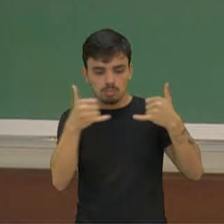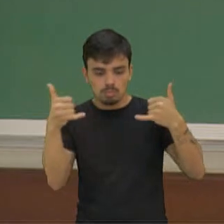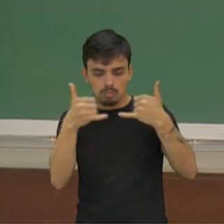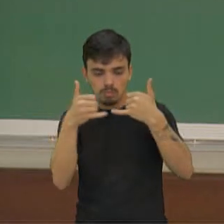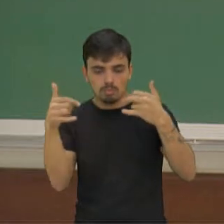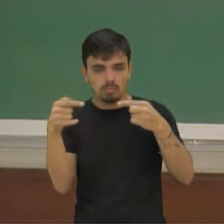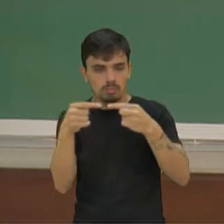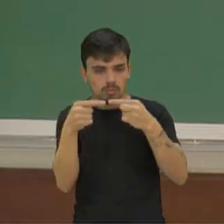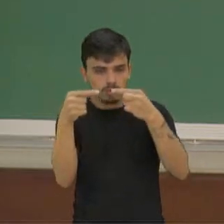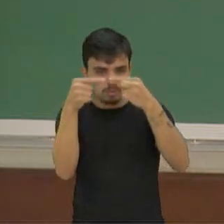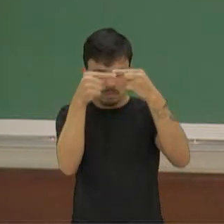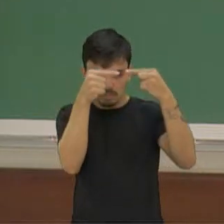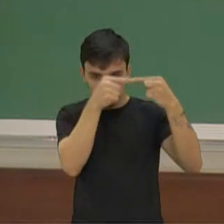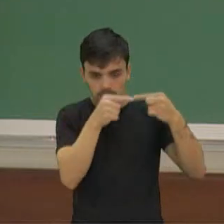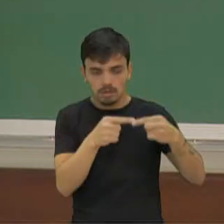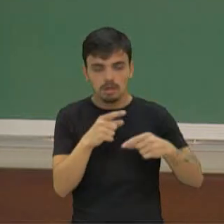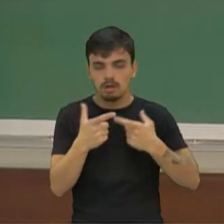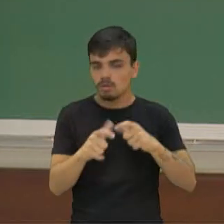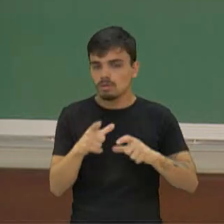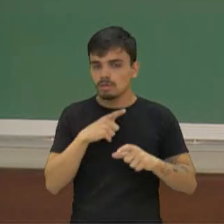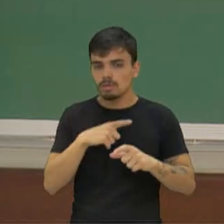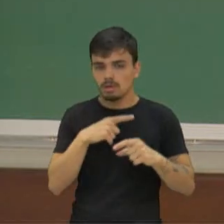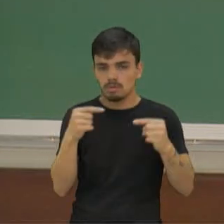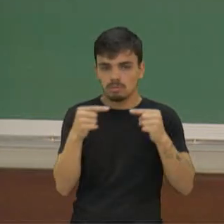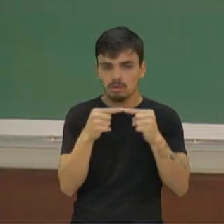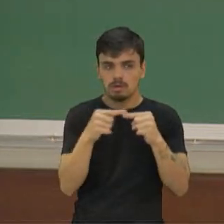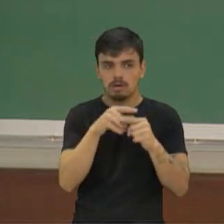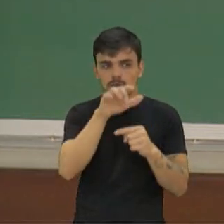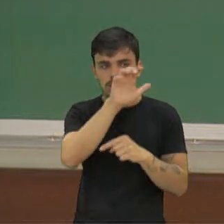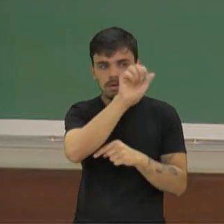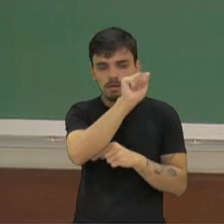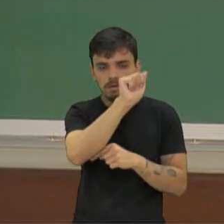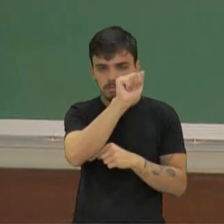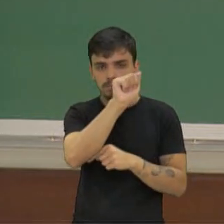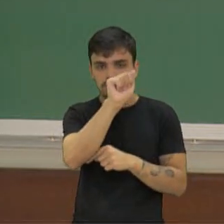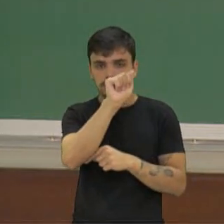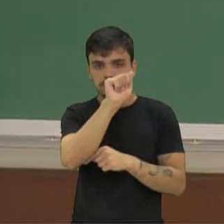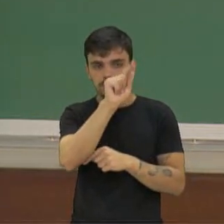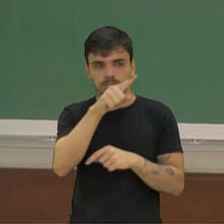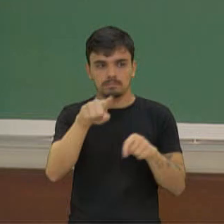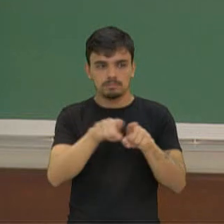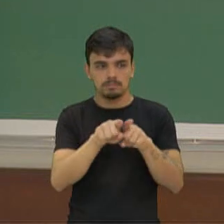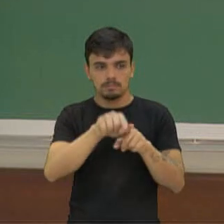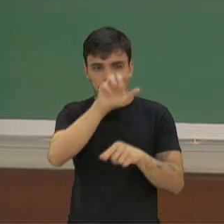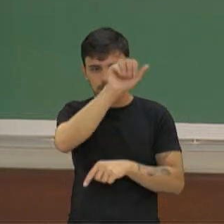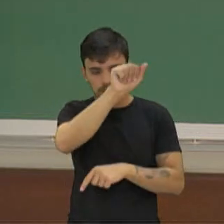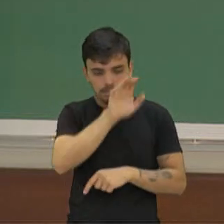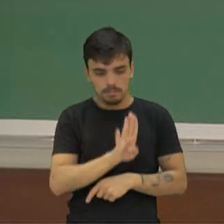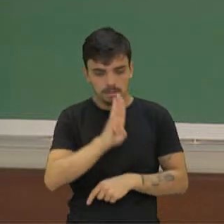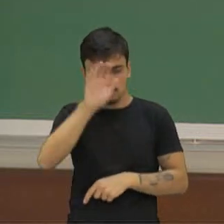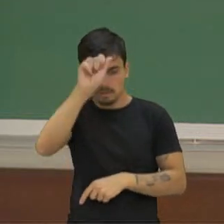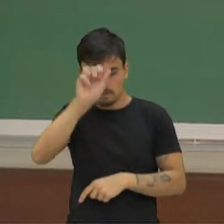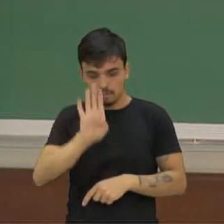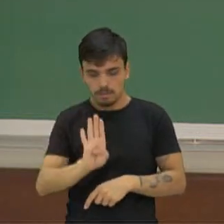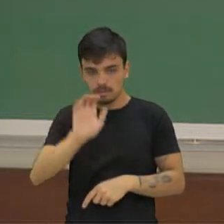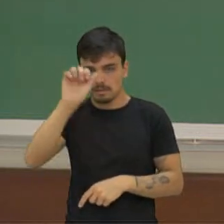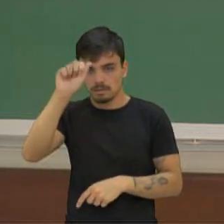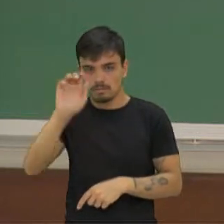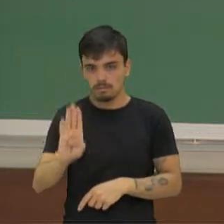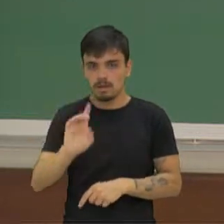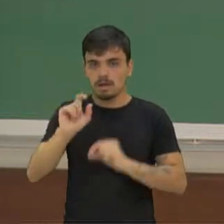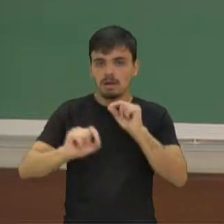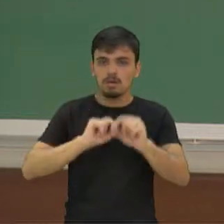Ok? Esses pontos em comum, ponto A aqui eu nomeei como A, e aqui eu nomeei como B, ok? Eles